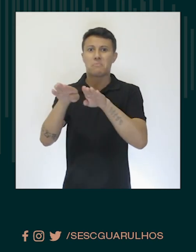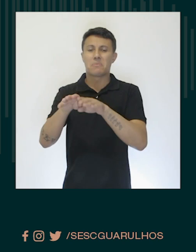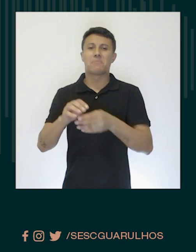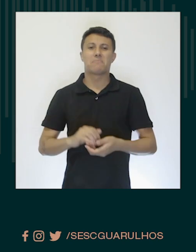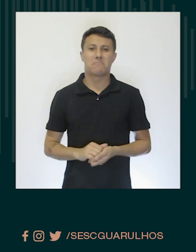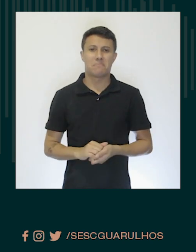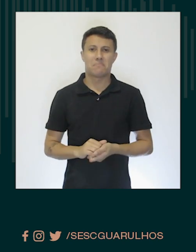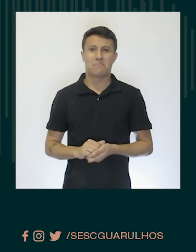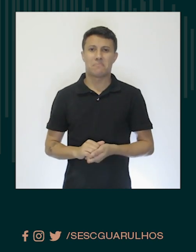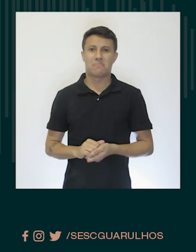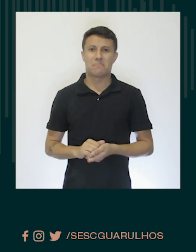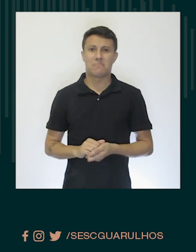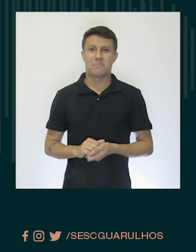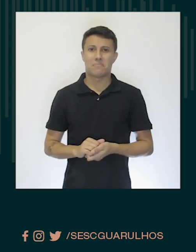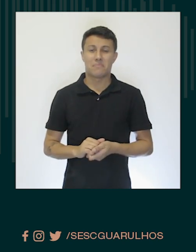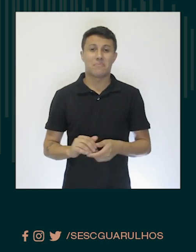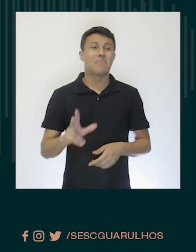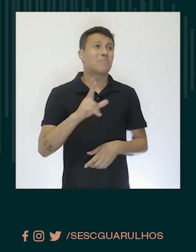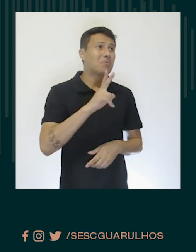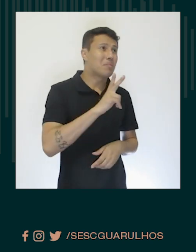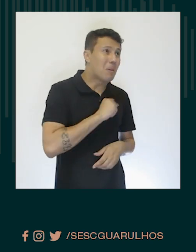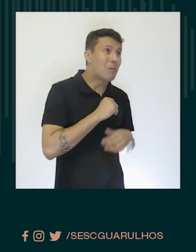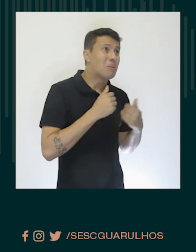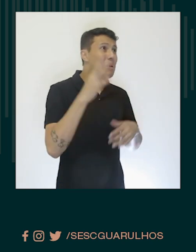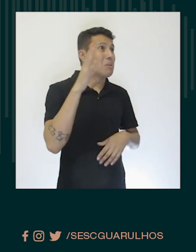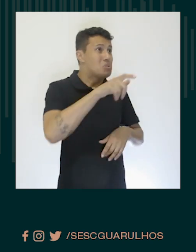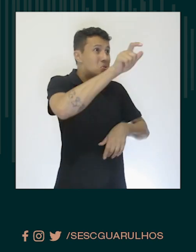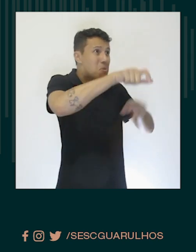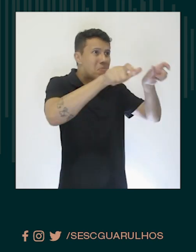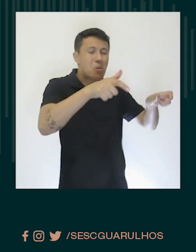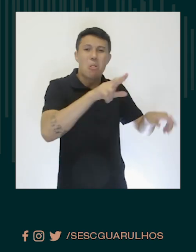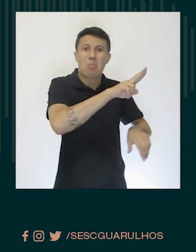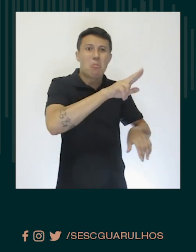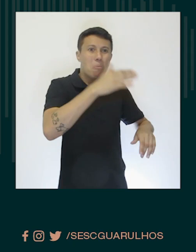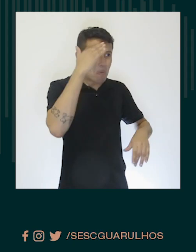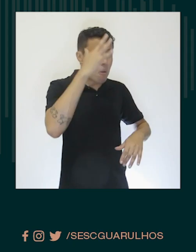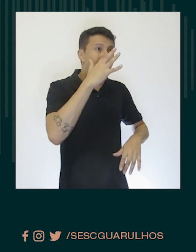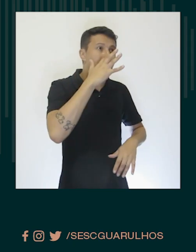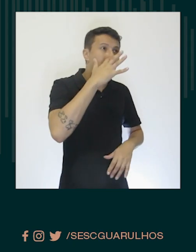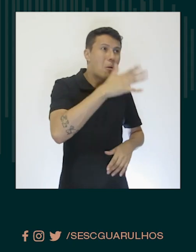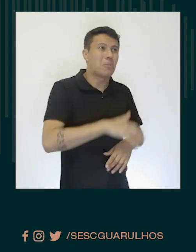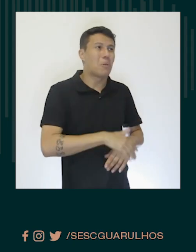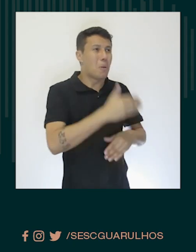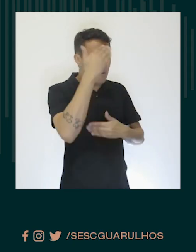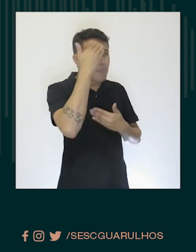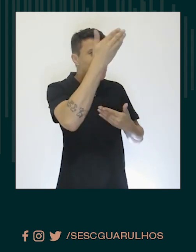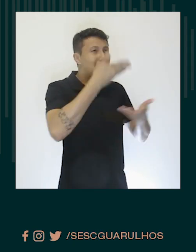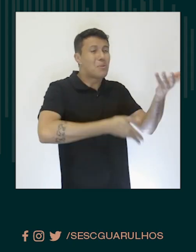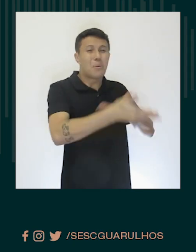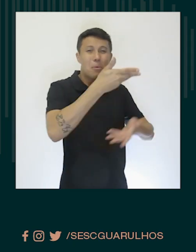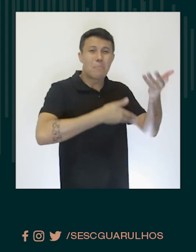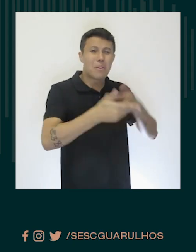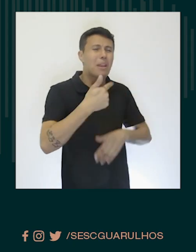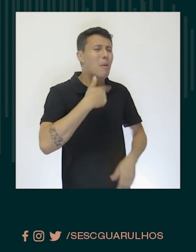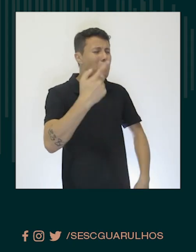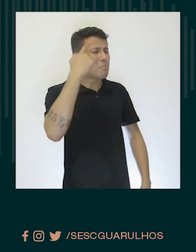maluco? e Olha, artístico. soltou a É curadoria maravilhoso. monstra aqui. Oh, valeu, valeu por compartilhar. É até